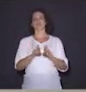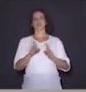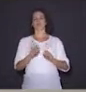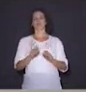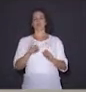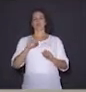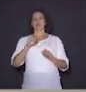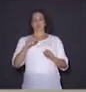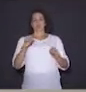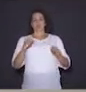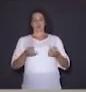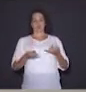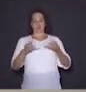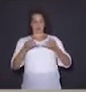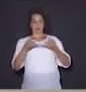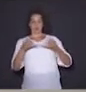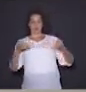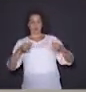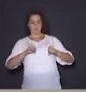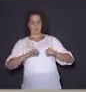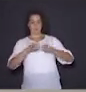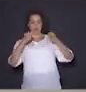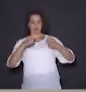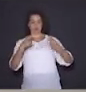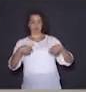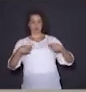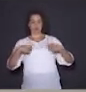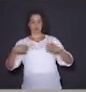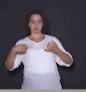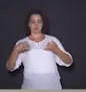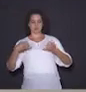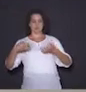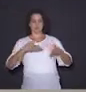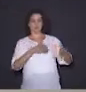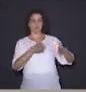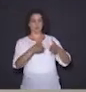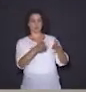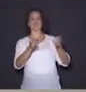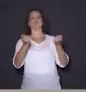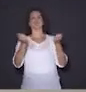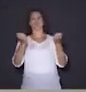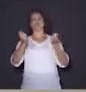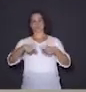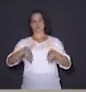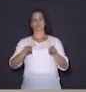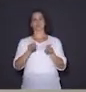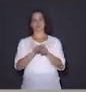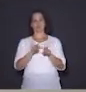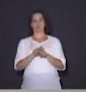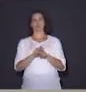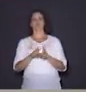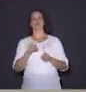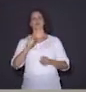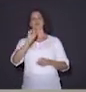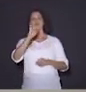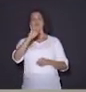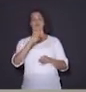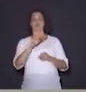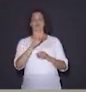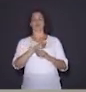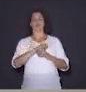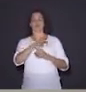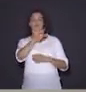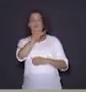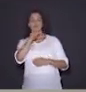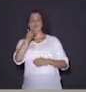cabo rompido determinado lugar e é preciso redirecionar o tráfego isso é possível fazer pelas exceções do marco civil assim como se um site está sendo